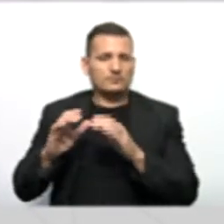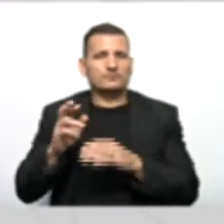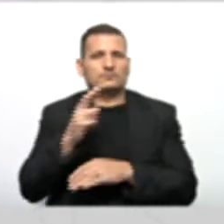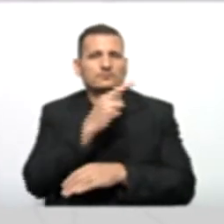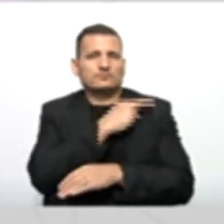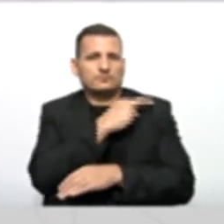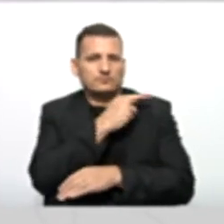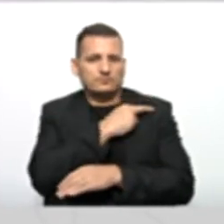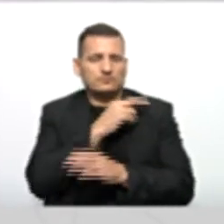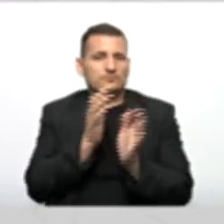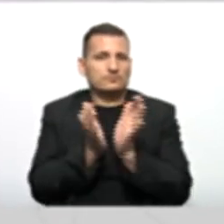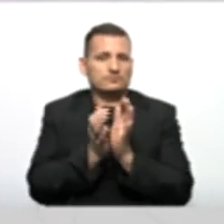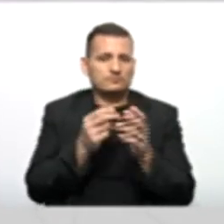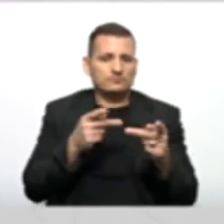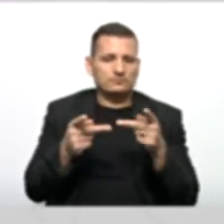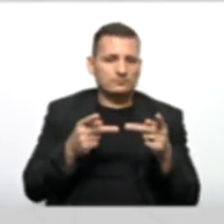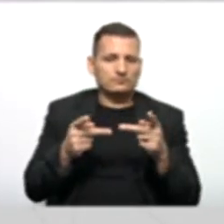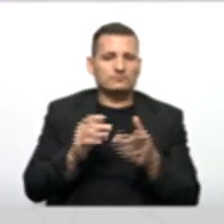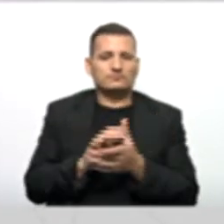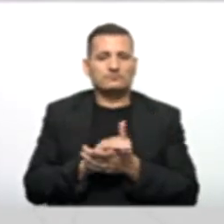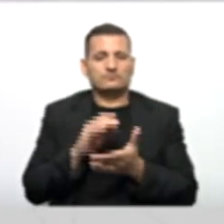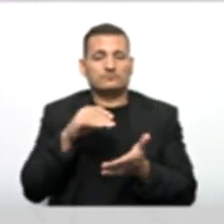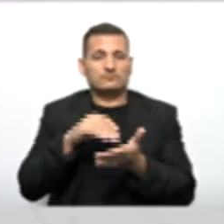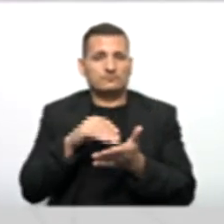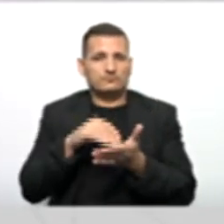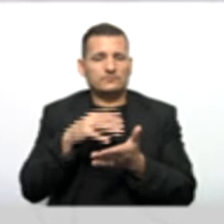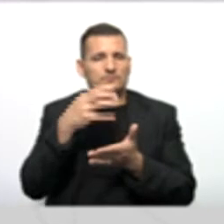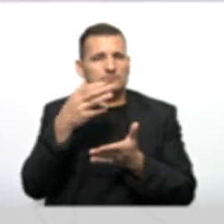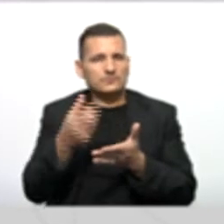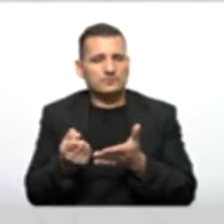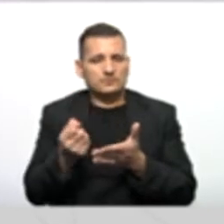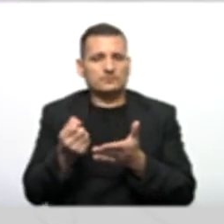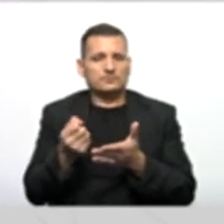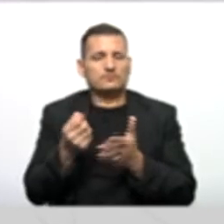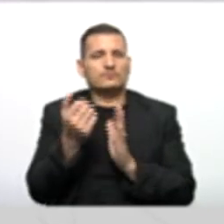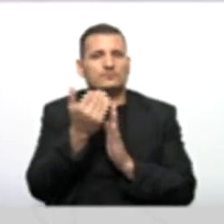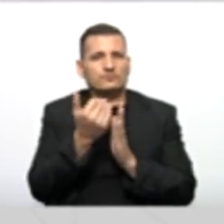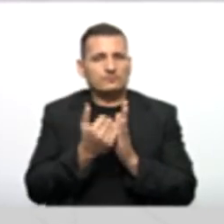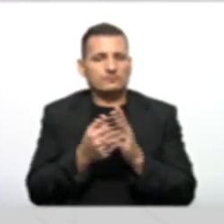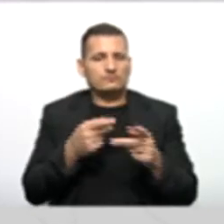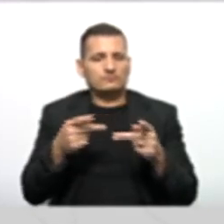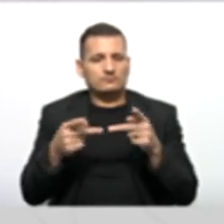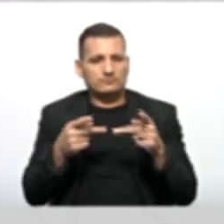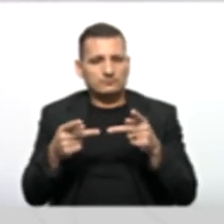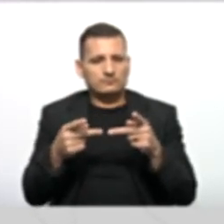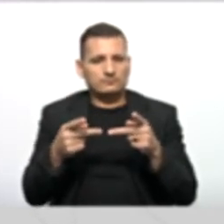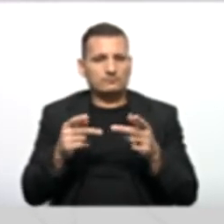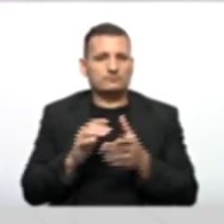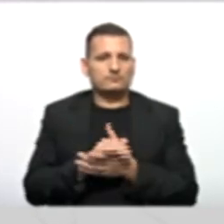responsabilidades da equipe do projeto. Falta de aceitação formal do cronograma do projeto.